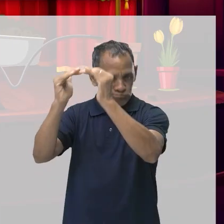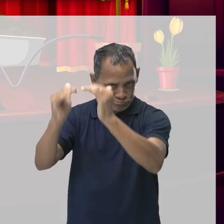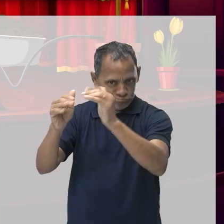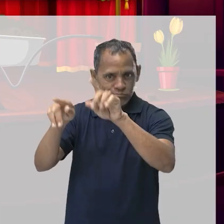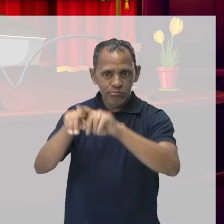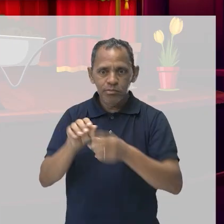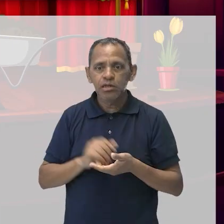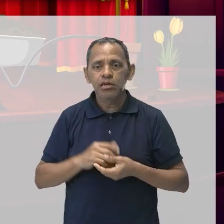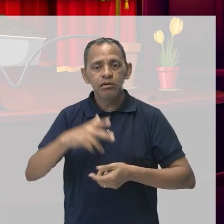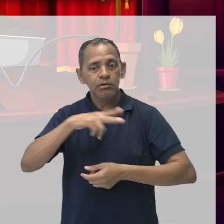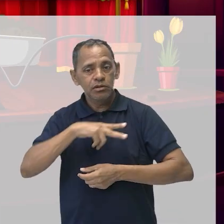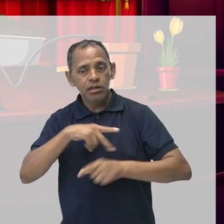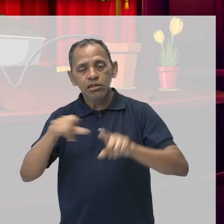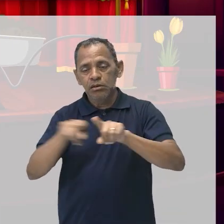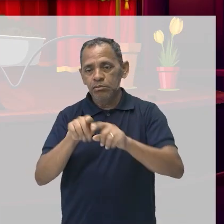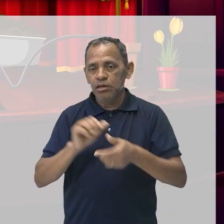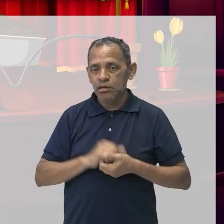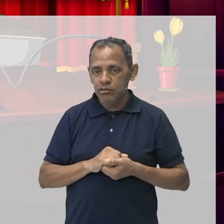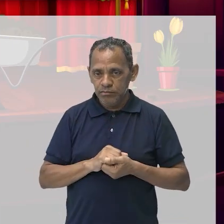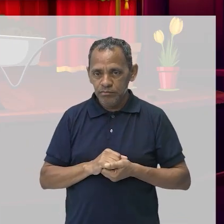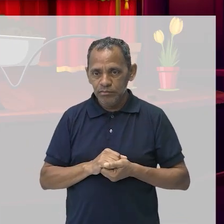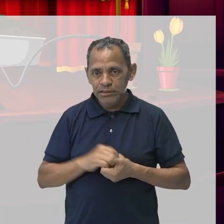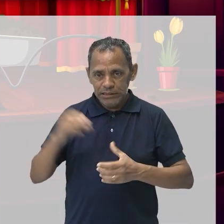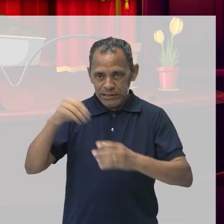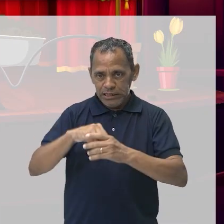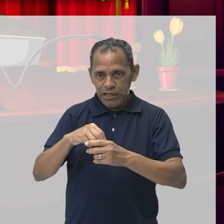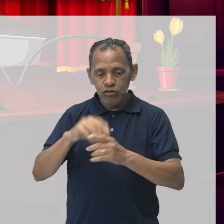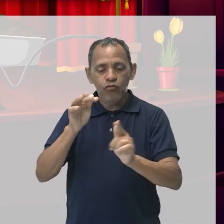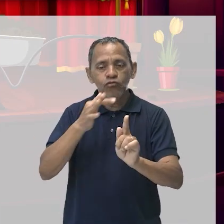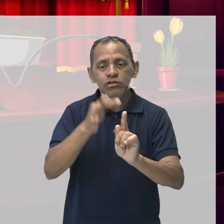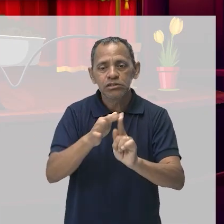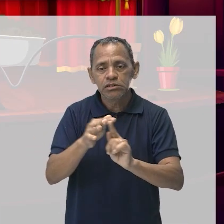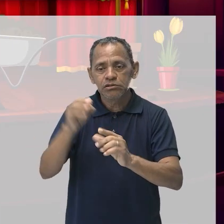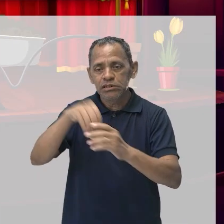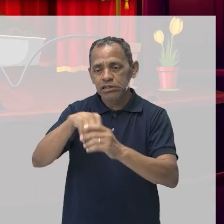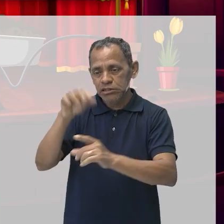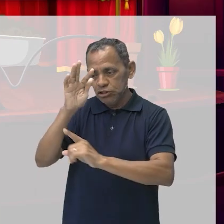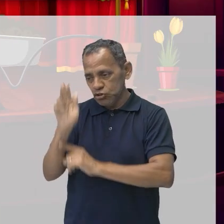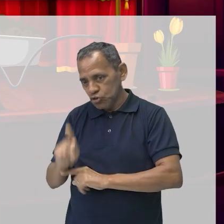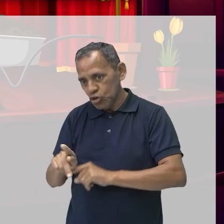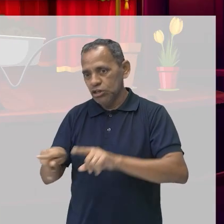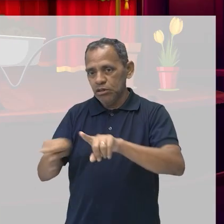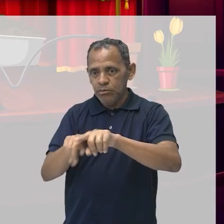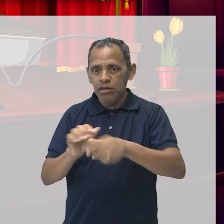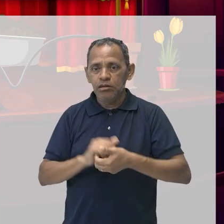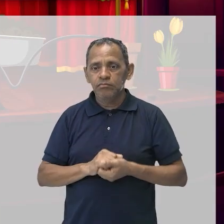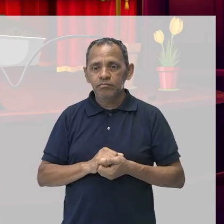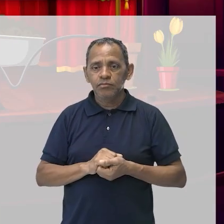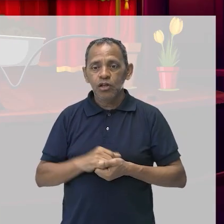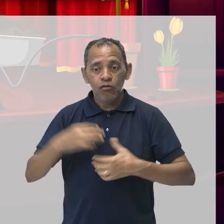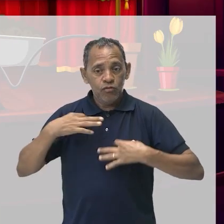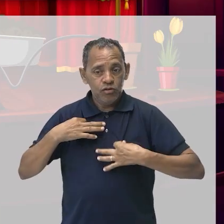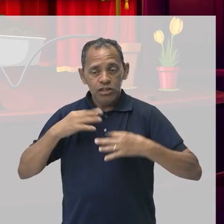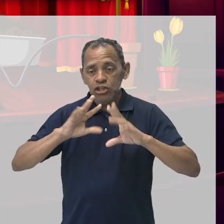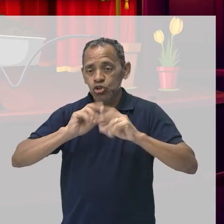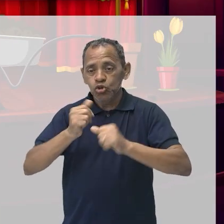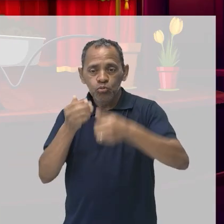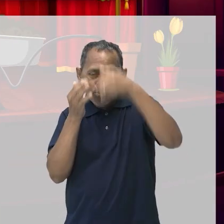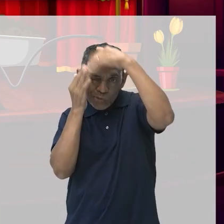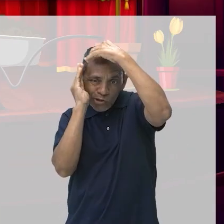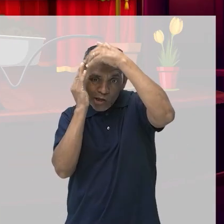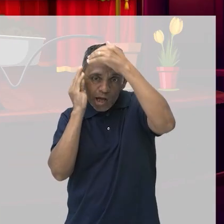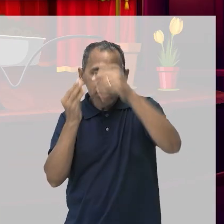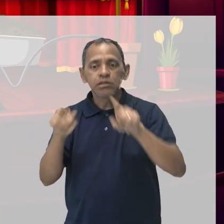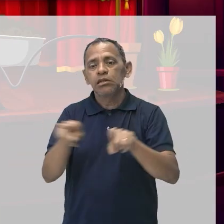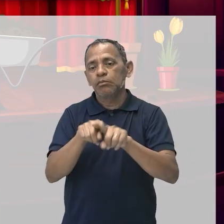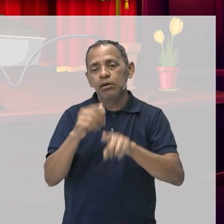personalidade, função dentro da história. Então, o figurino ele é todo esse apanhado que vem desde o penteado, da